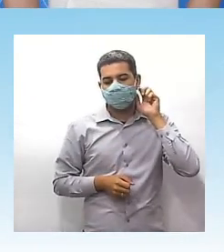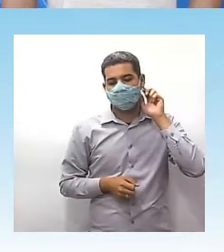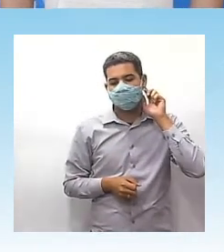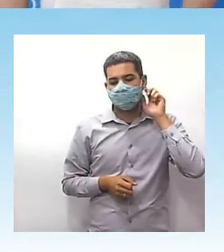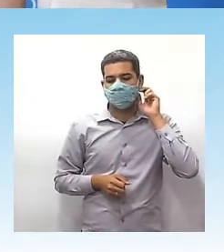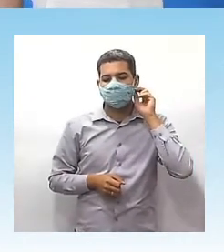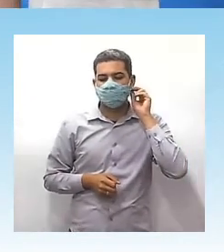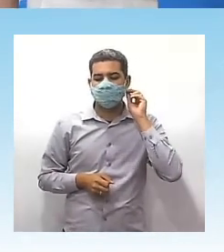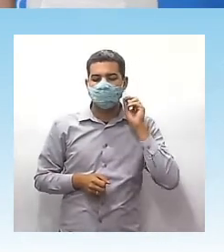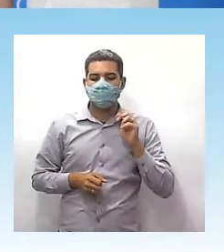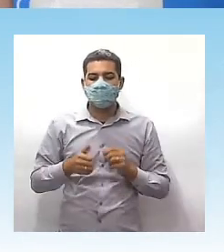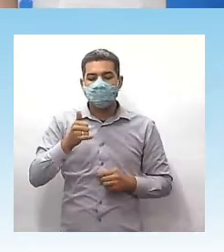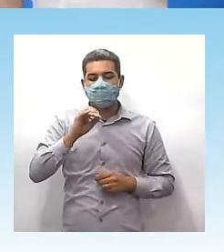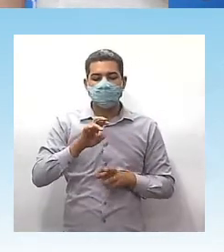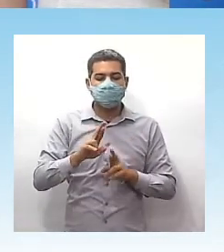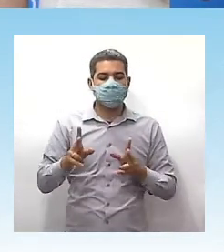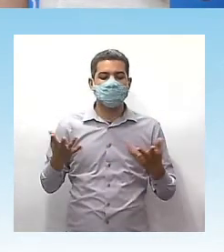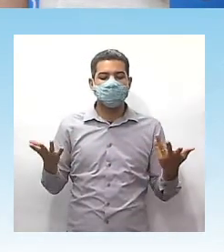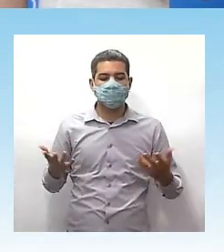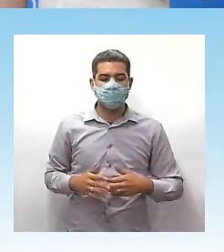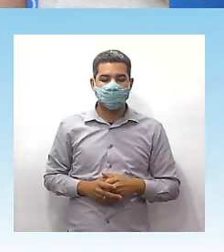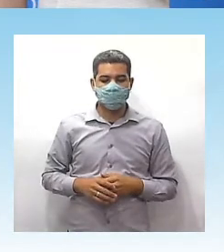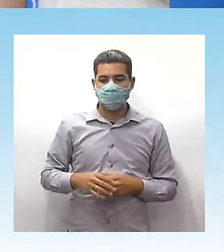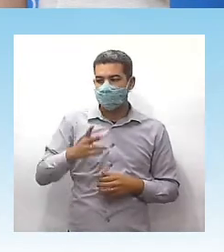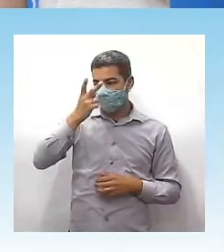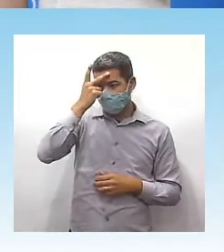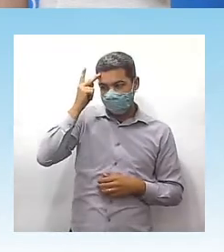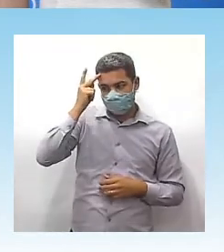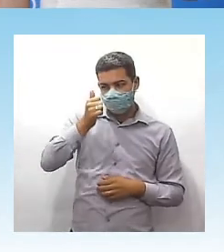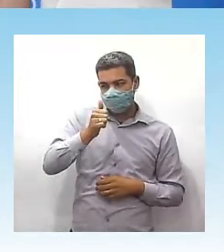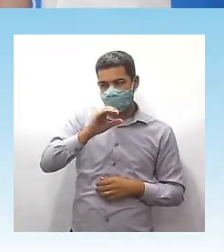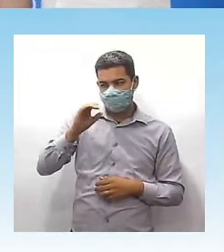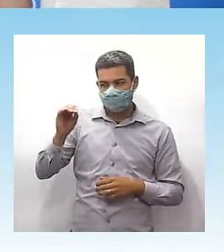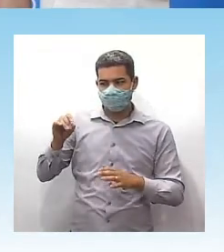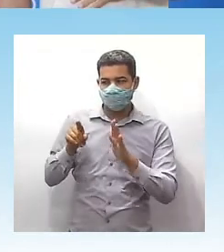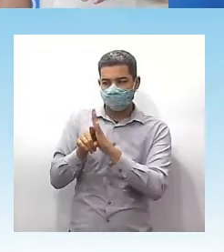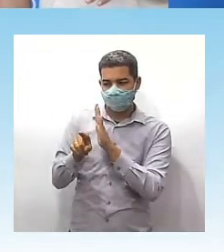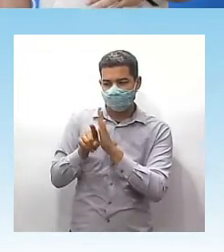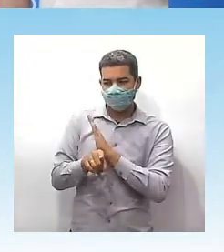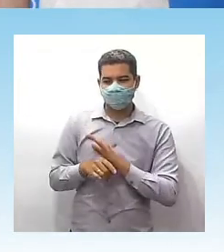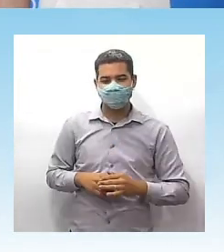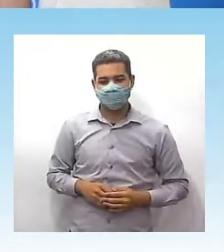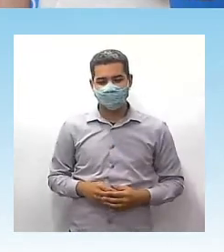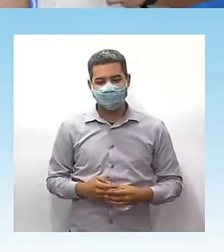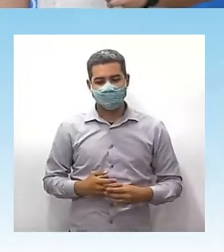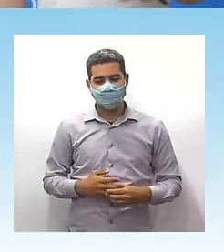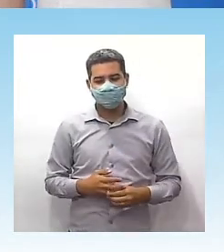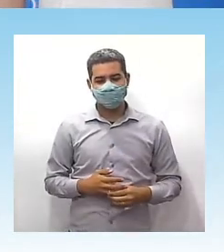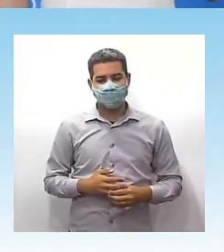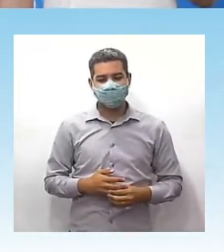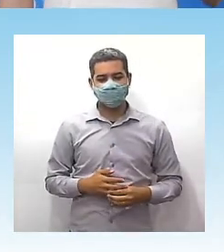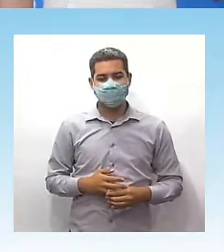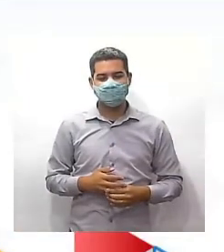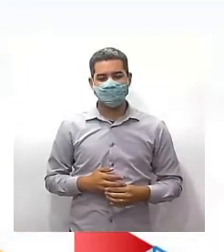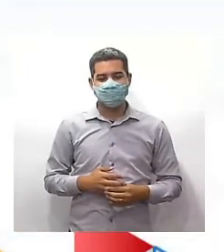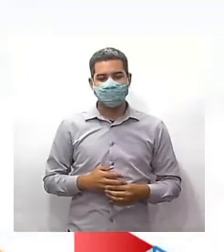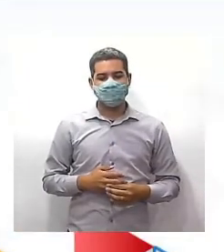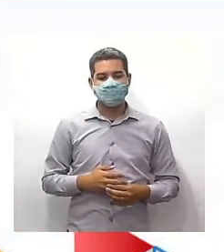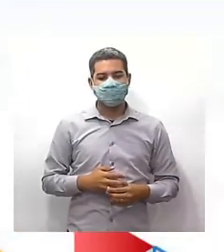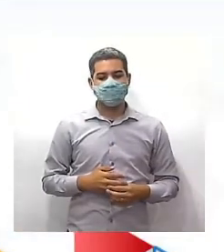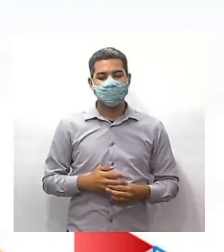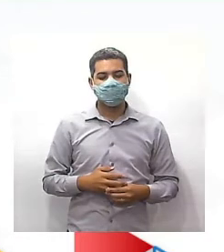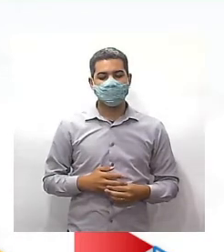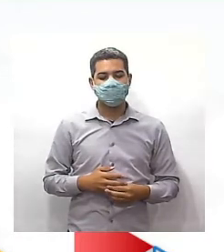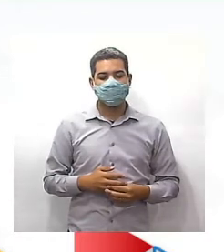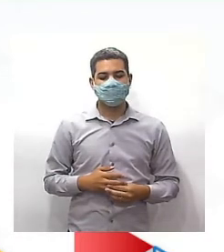dia foi, vamos lá. Média aritmética é essa fórmula aí que você está vendo, entrevistado 100 pessoas, dessas 100, 64 deram 10.